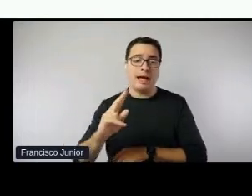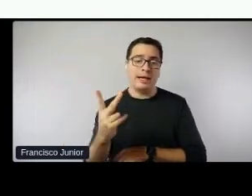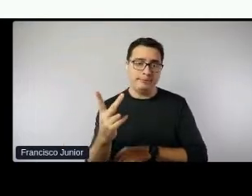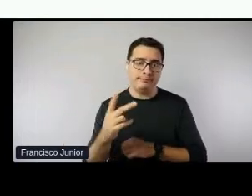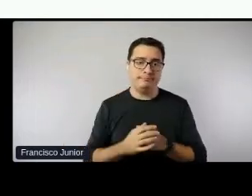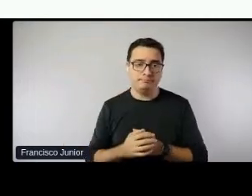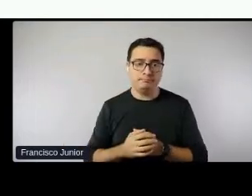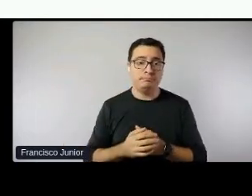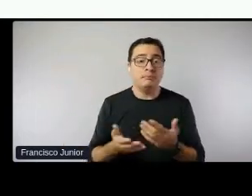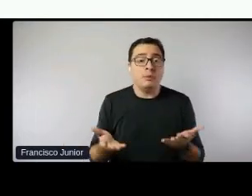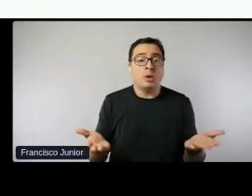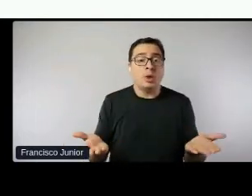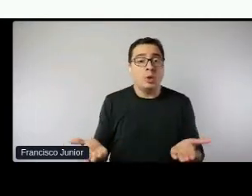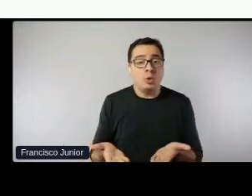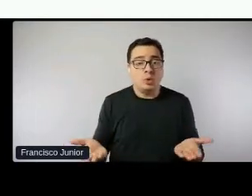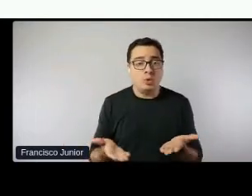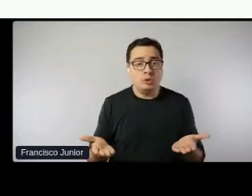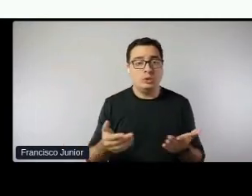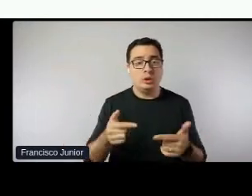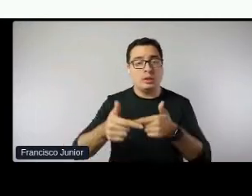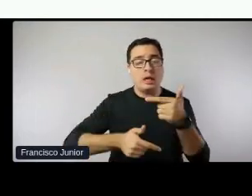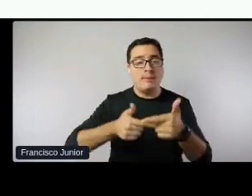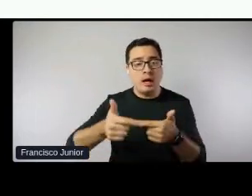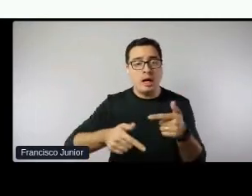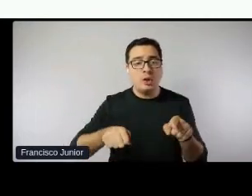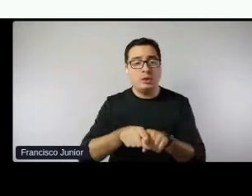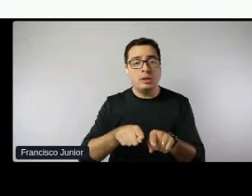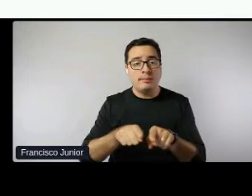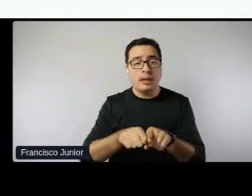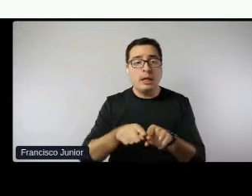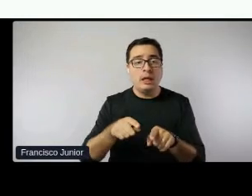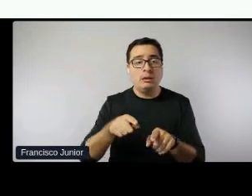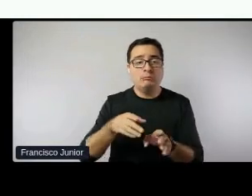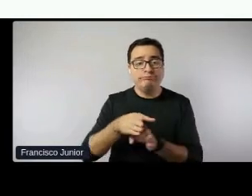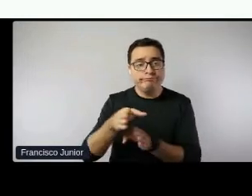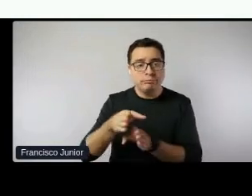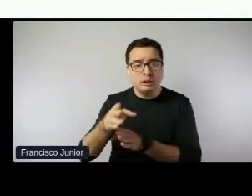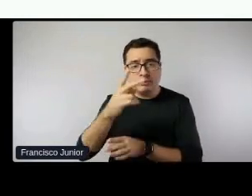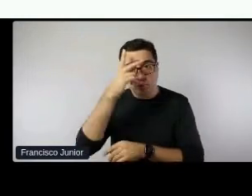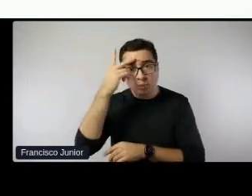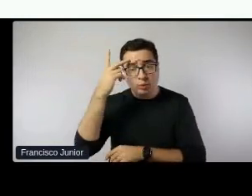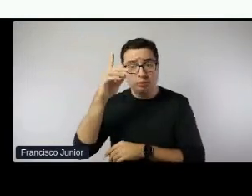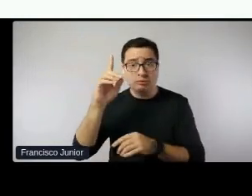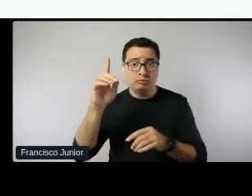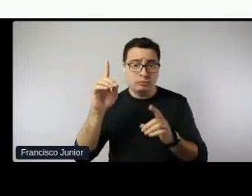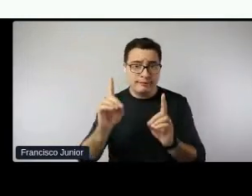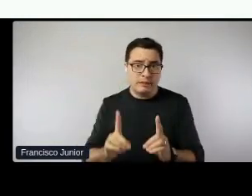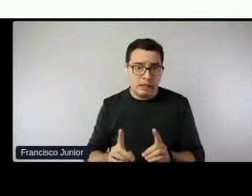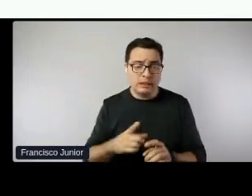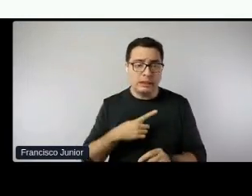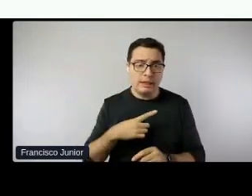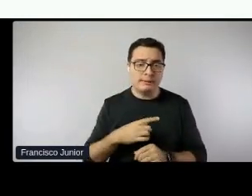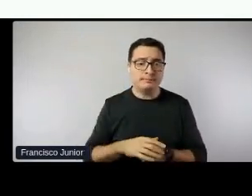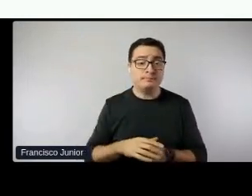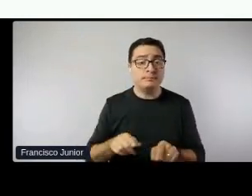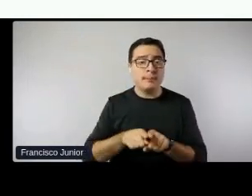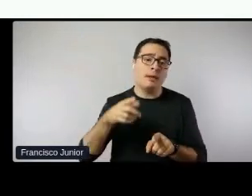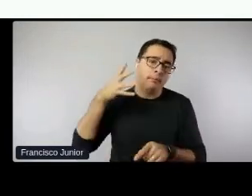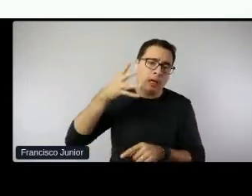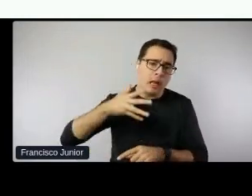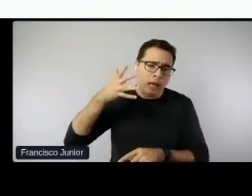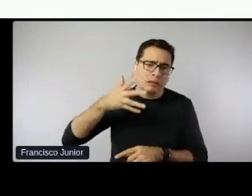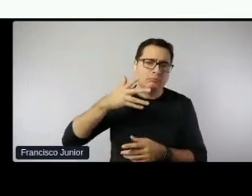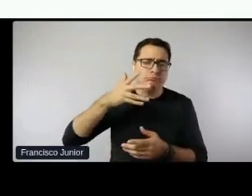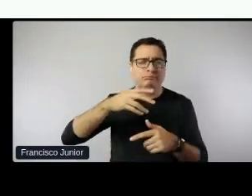E hoje trabalho também com mentorias de pessoas com deficiência, certo? E palestras em